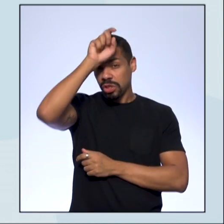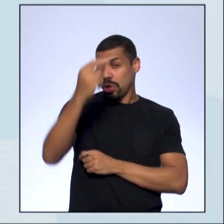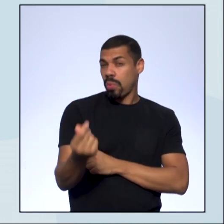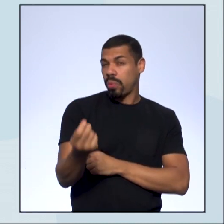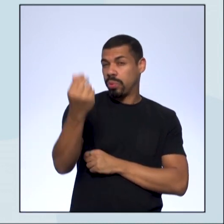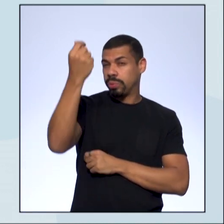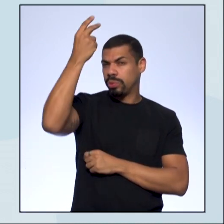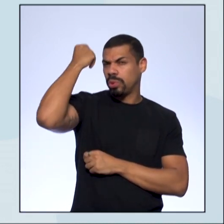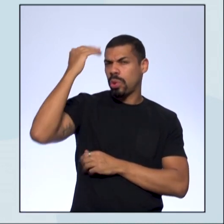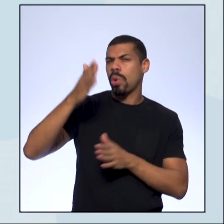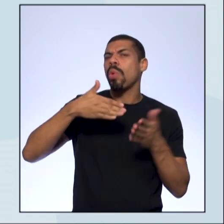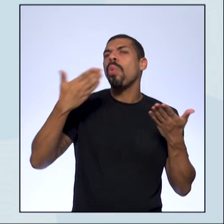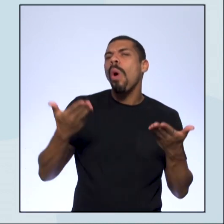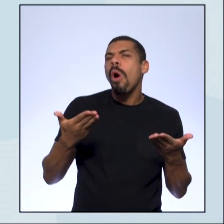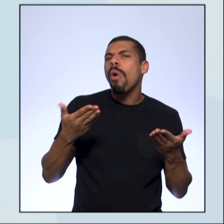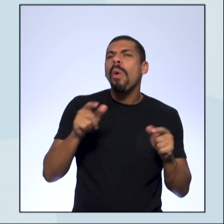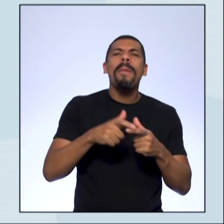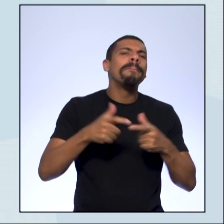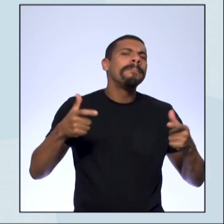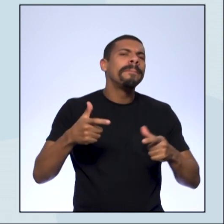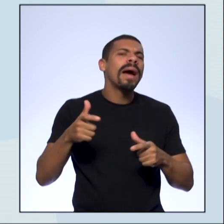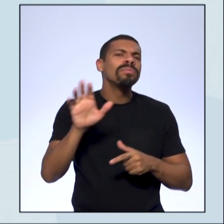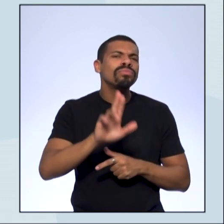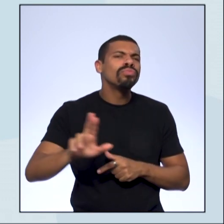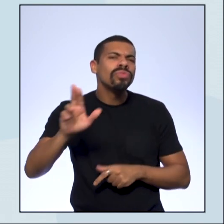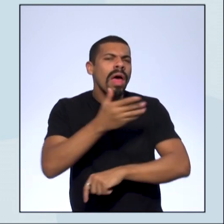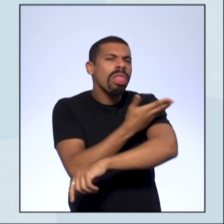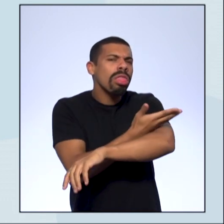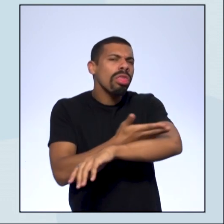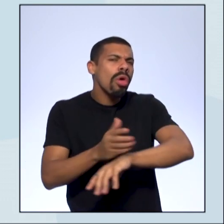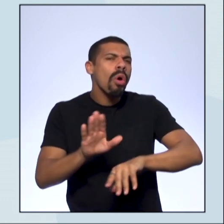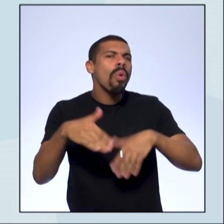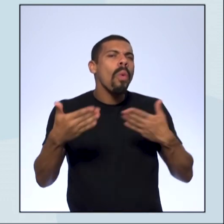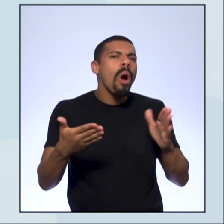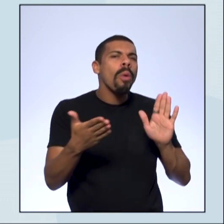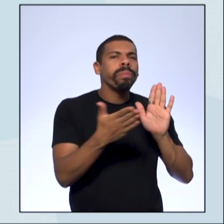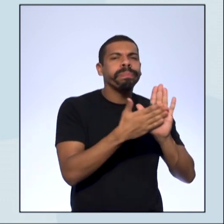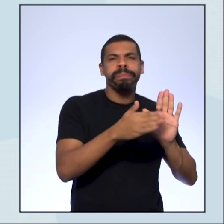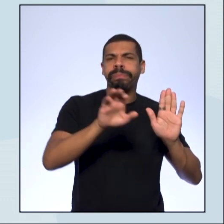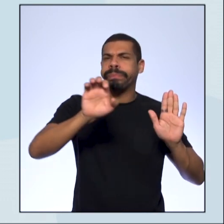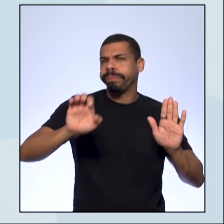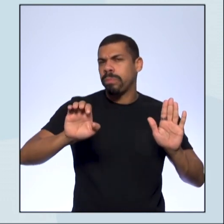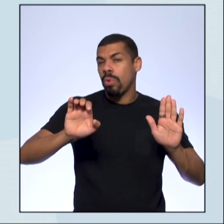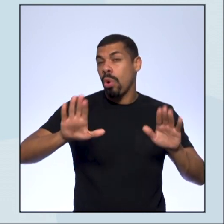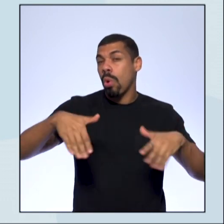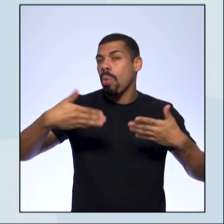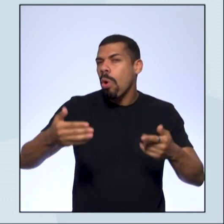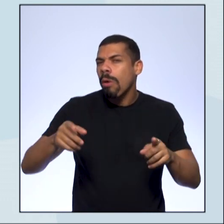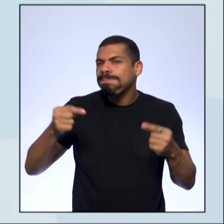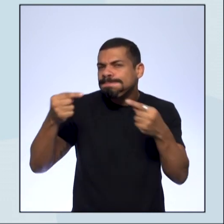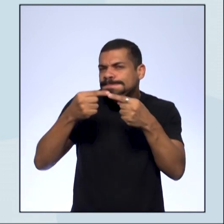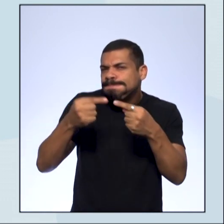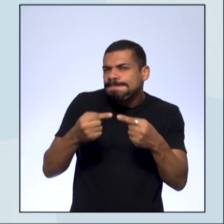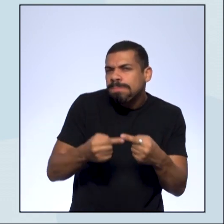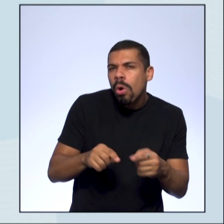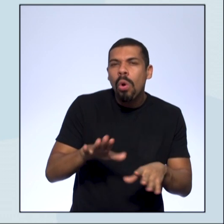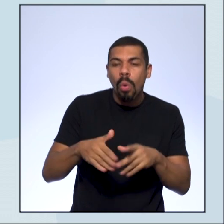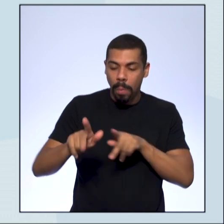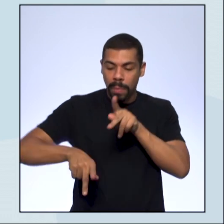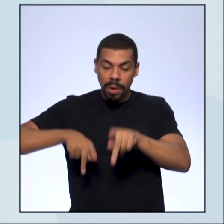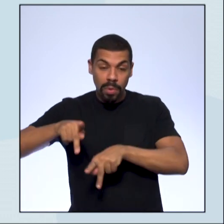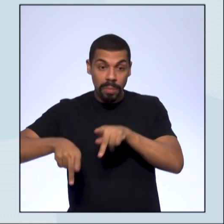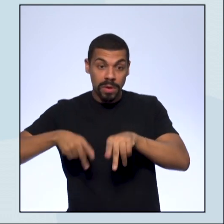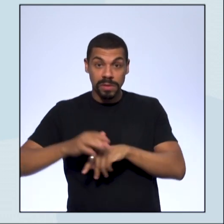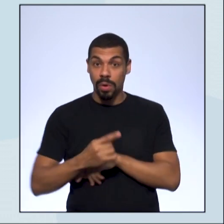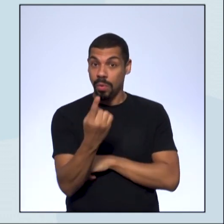o mais utilizado pelos escribas e qual era o mais utilizado e difundido entre a população. 1 minutinho para responder, a